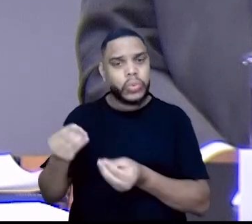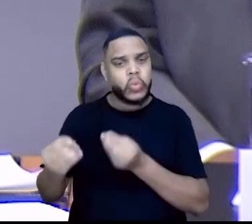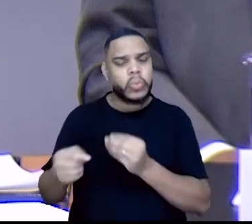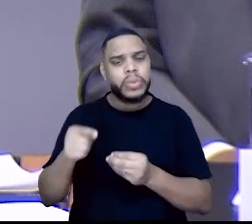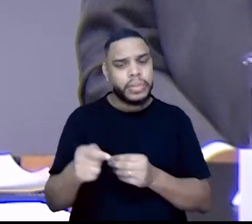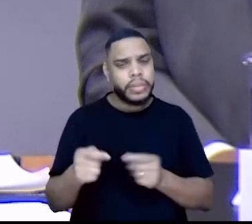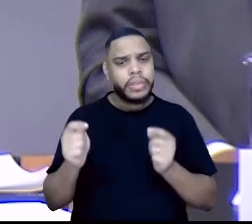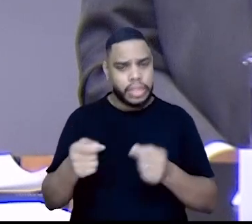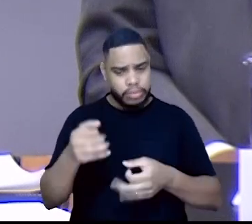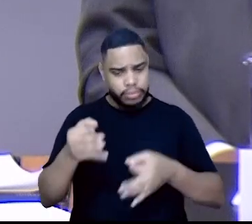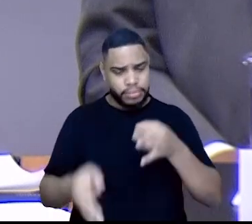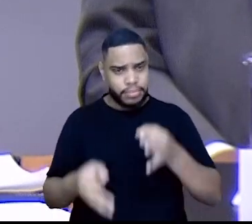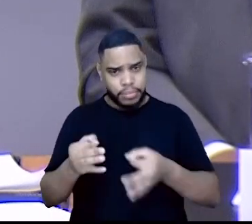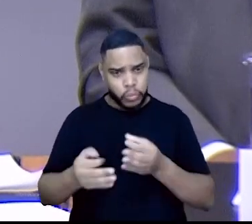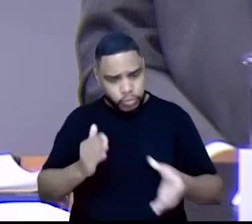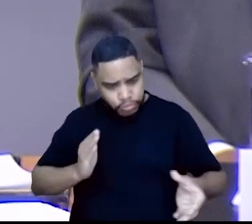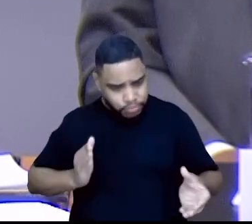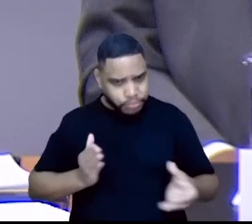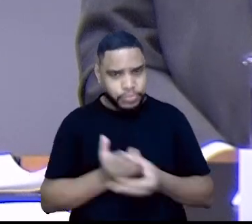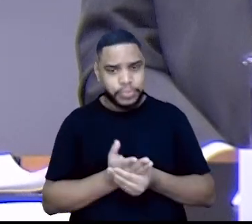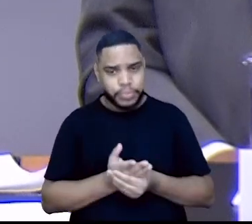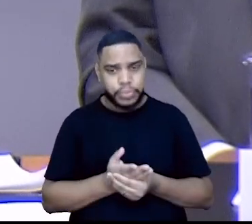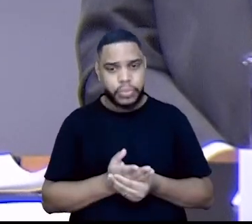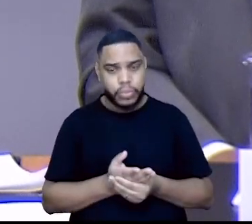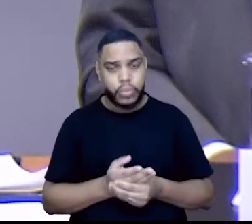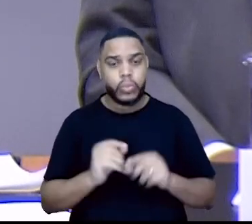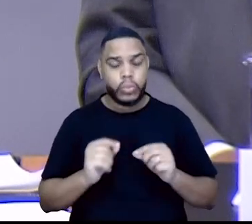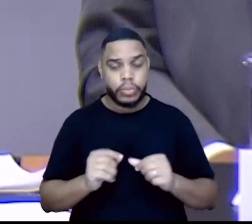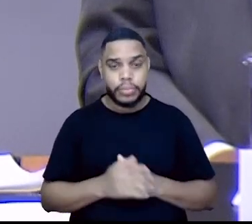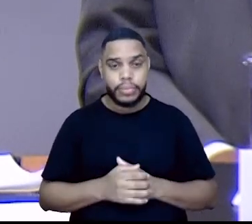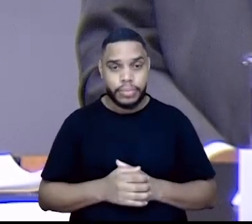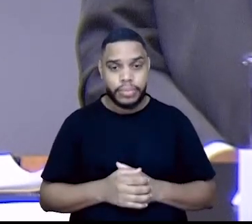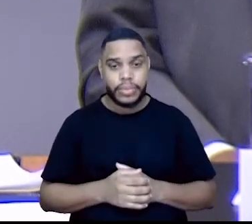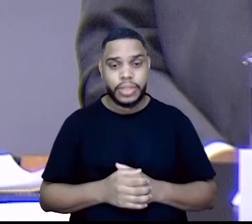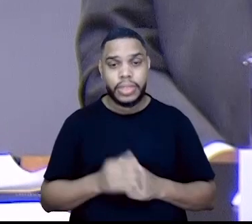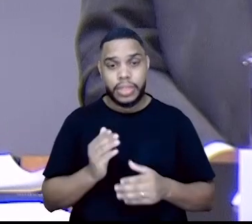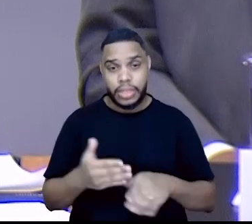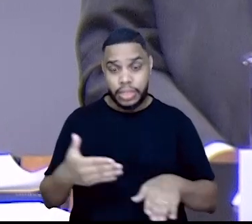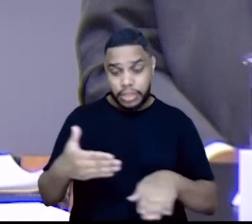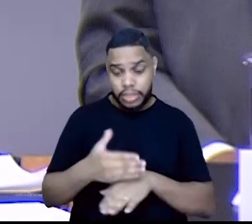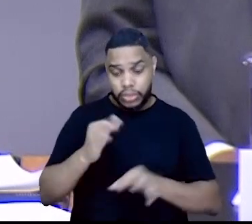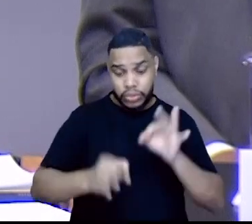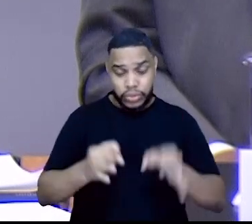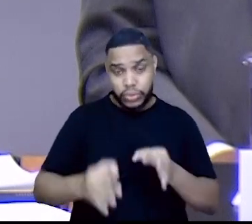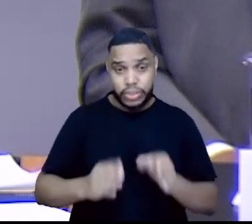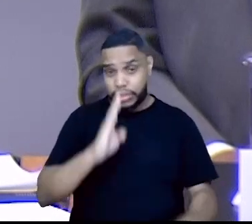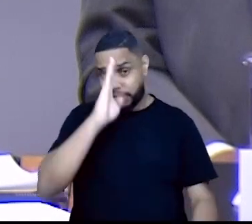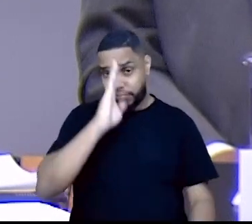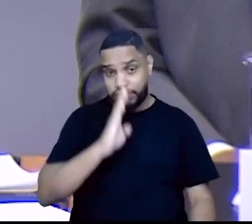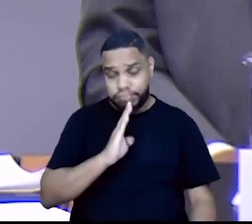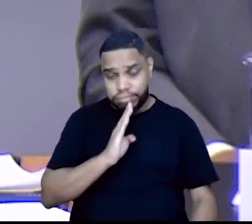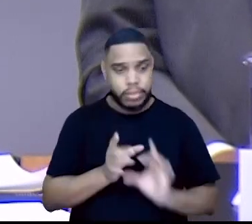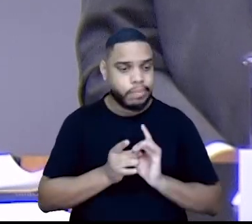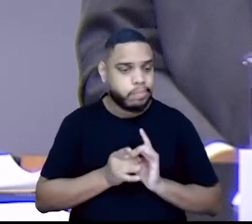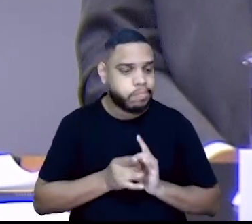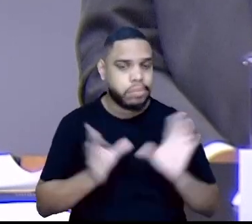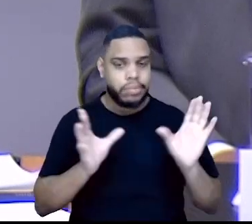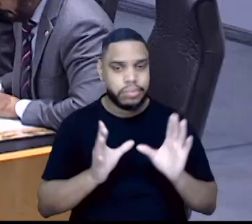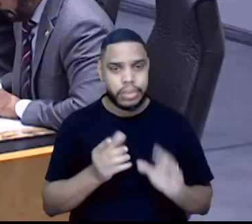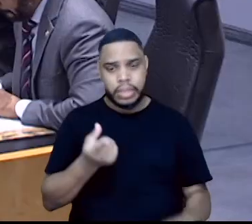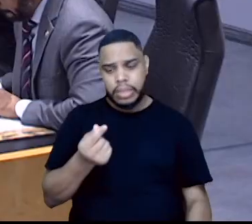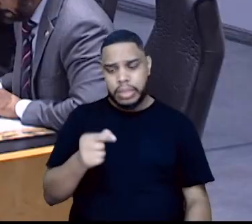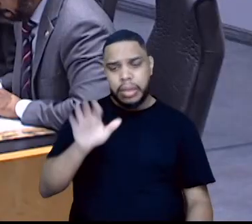a judicialização, que é a gratuidade da justiça amplamente. É muito